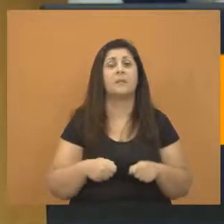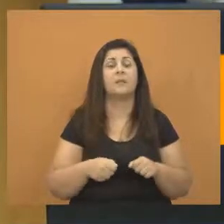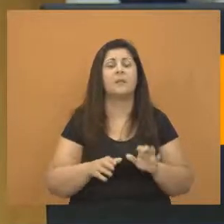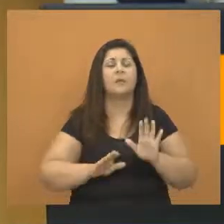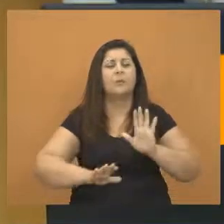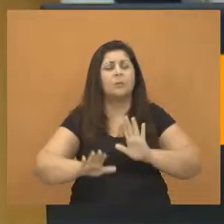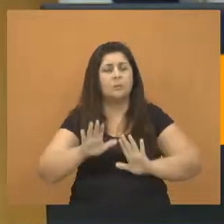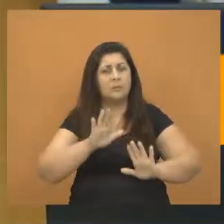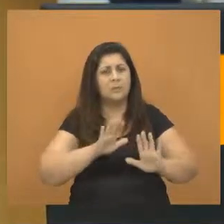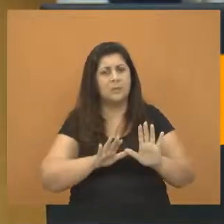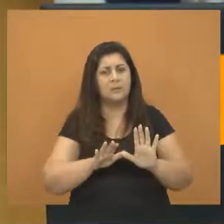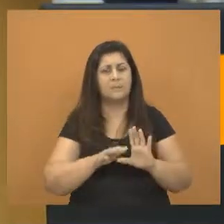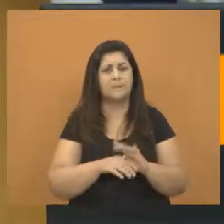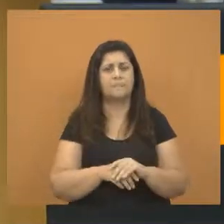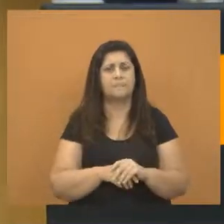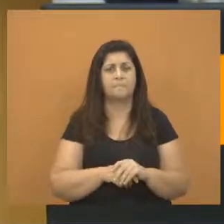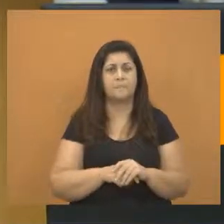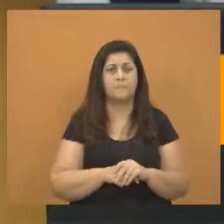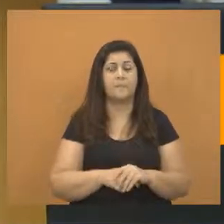ação